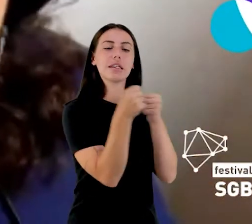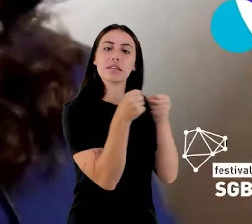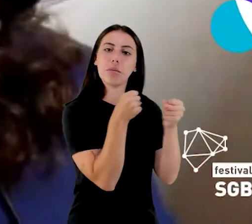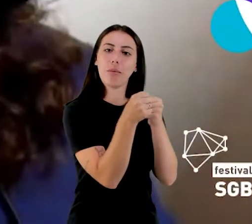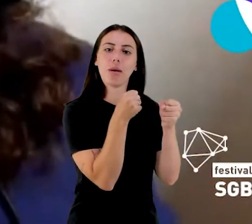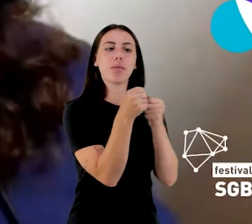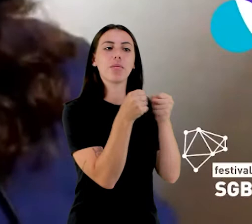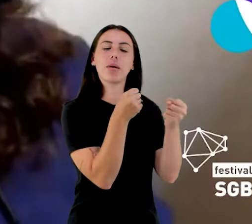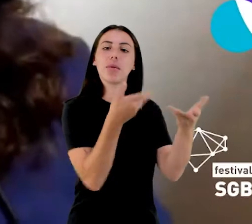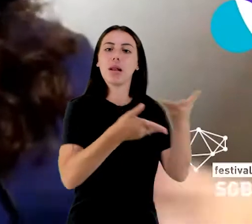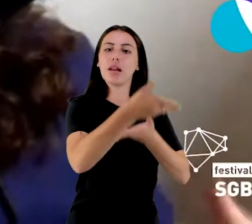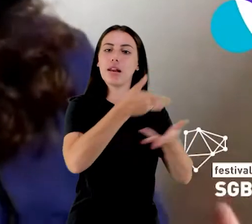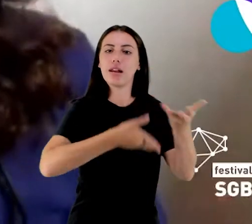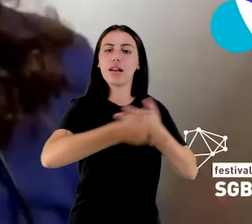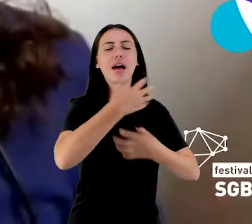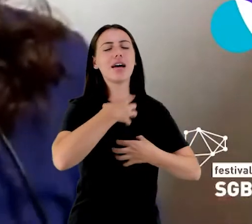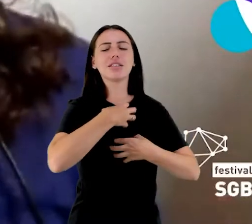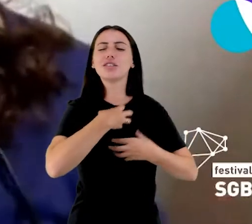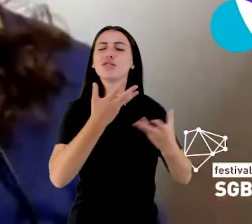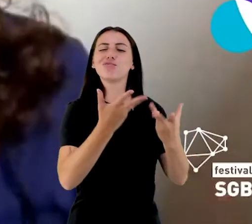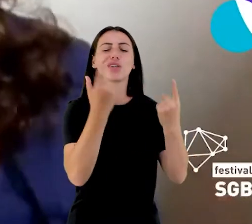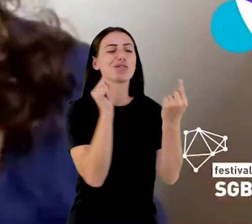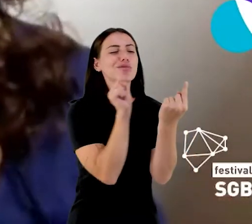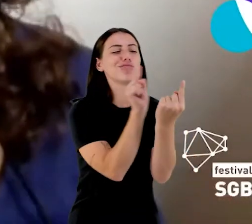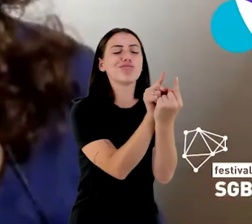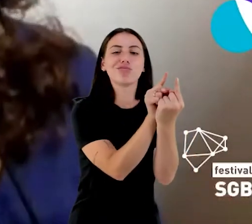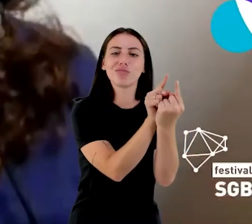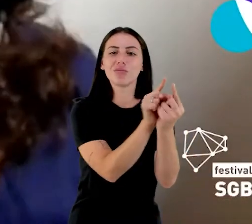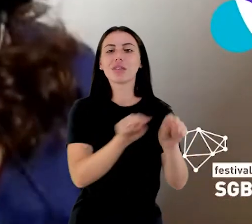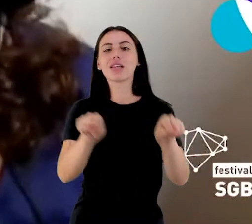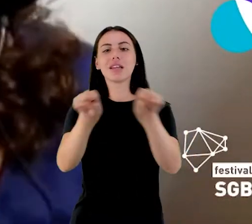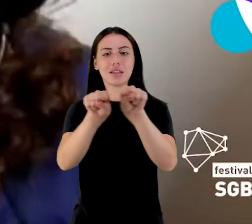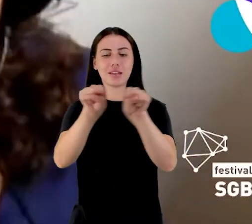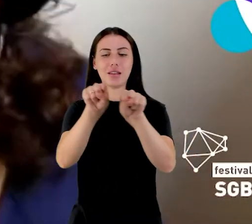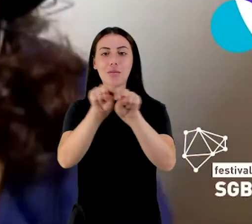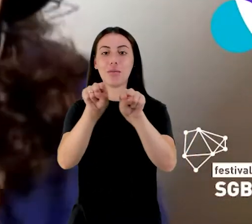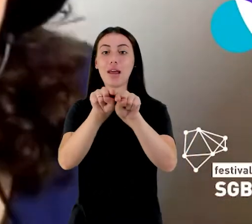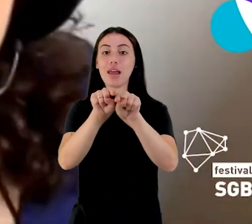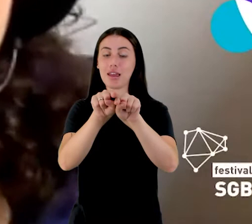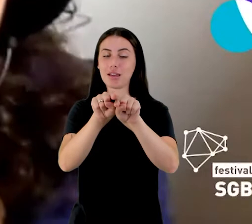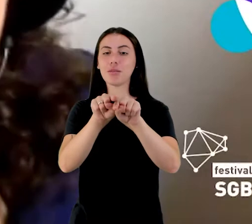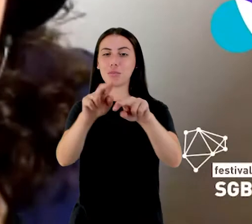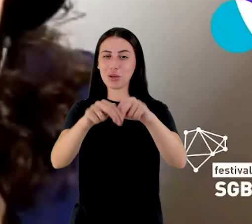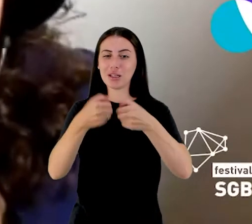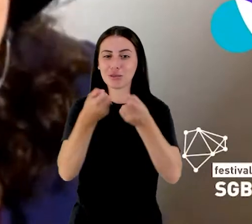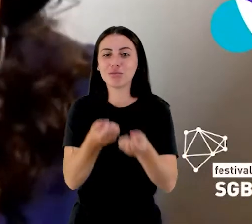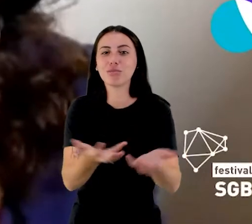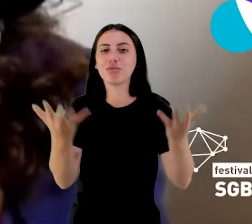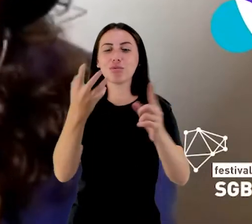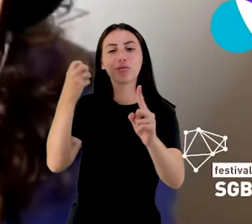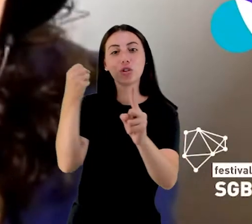de verdade e a potência do que é você trabalhar com audiovisual que tem uma causa,